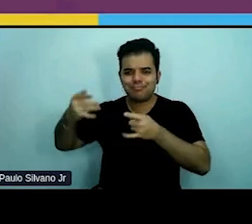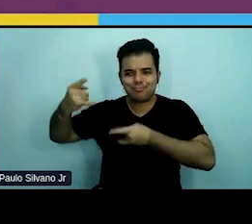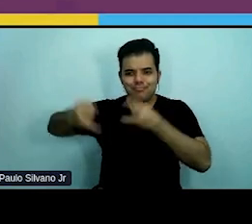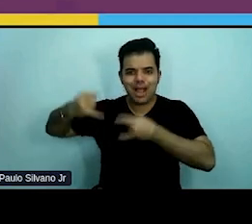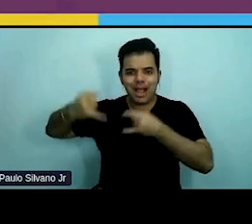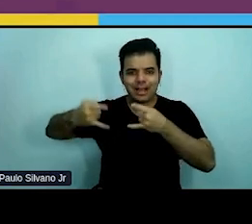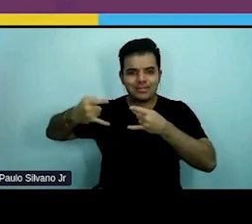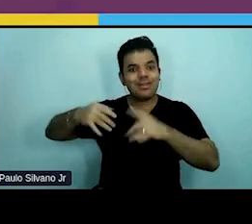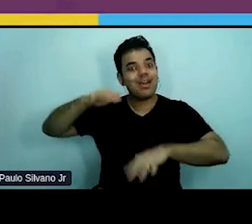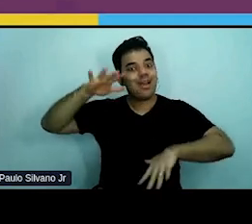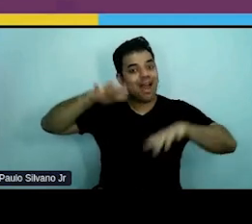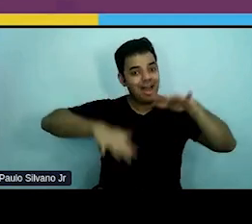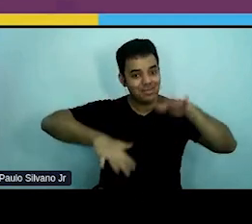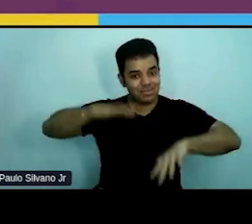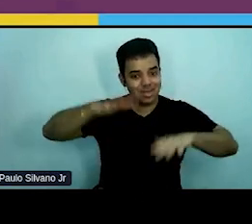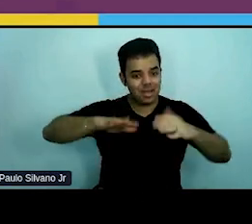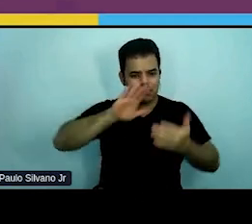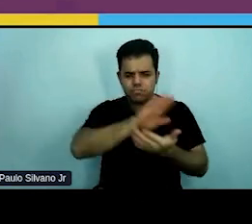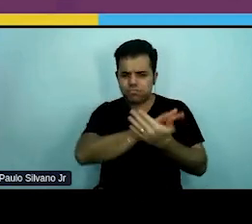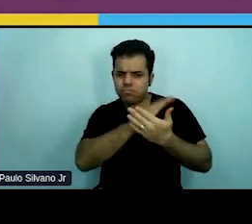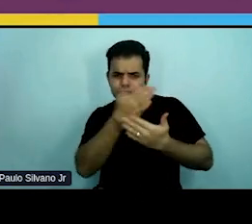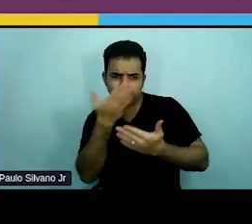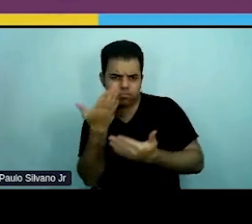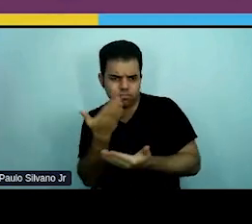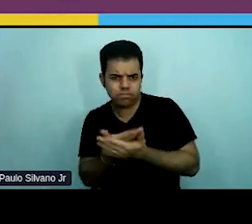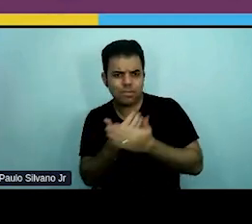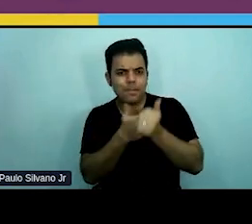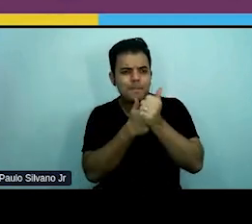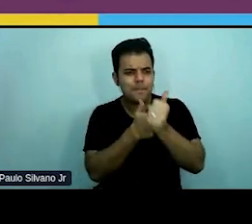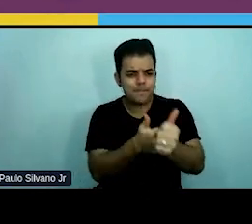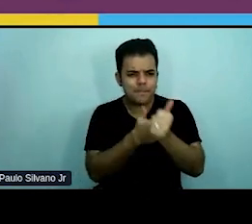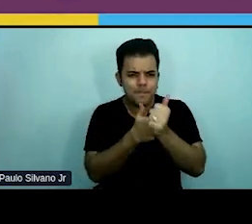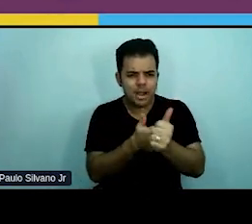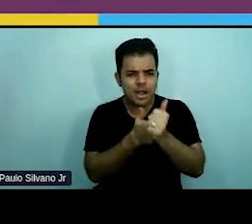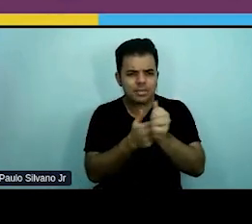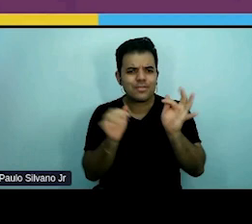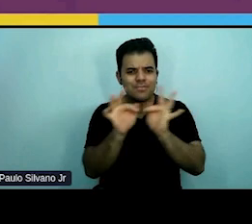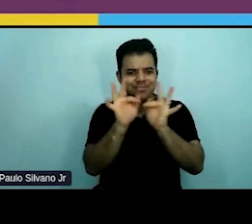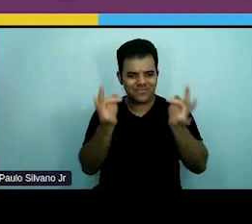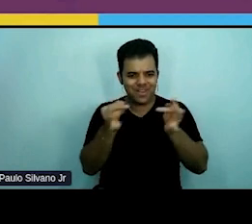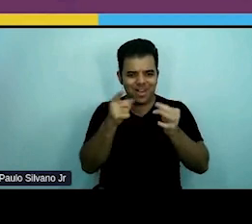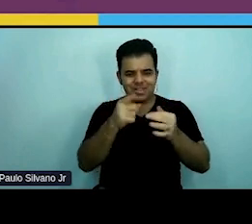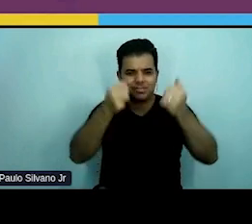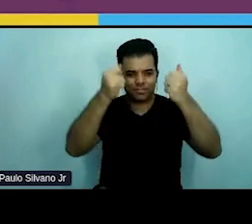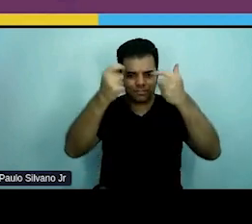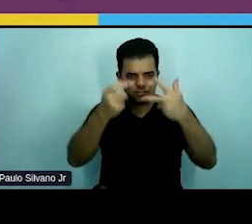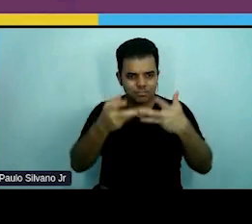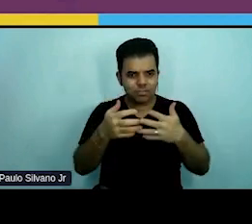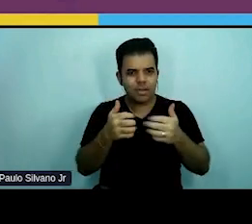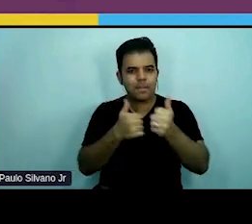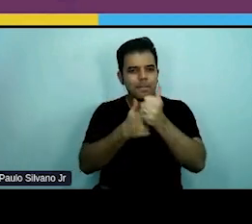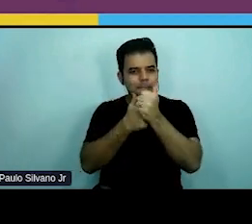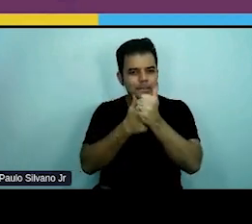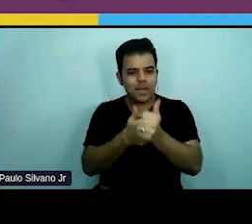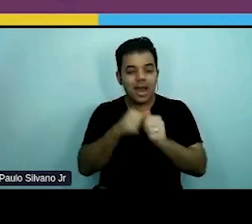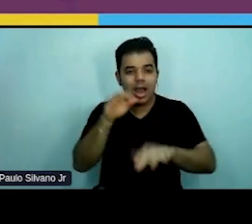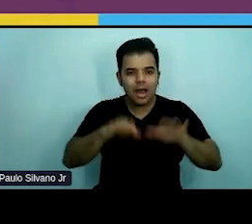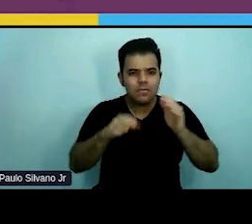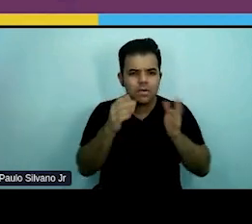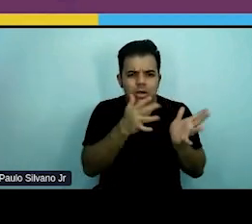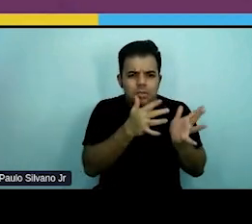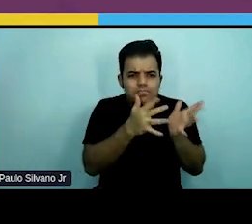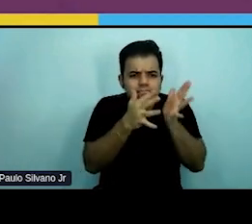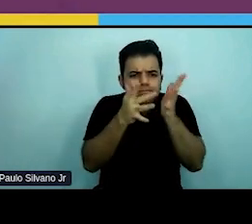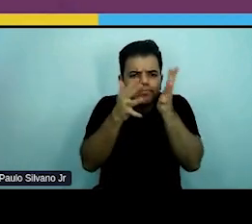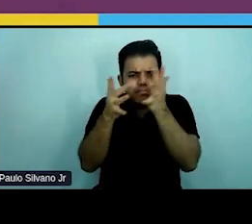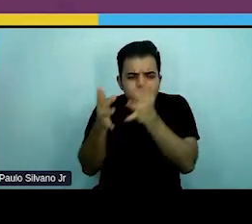Em traduções em que contém frases aí como essa aí que eu estou exibindo para vocês, a